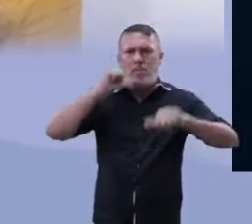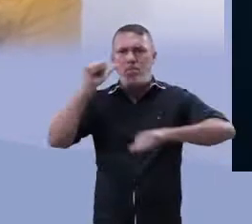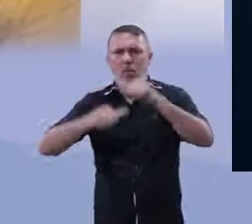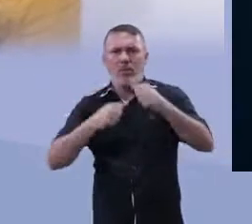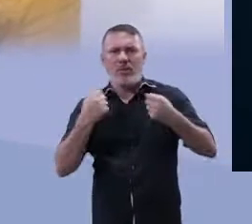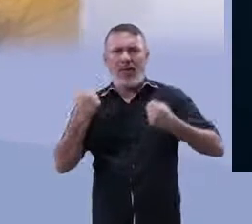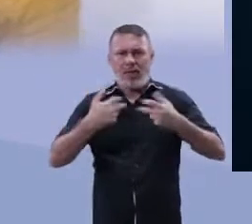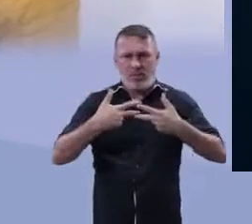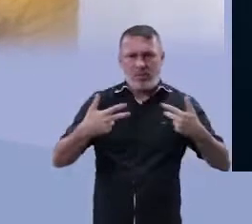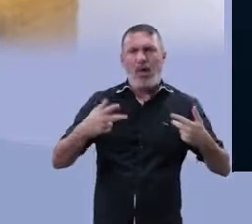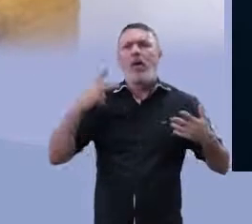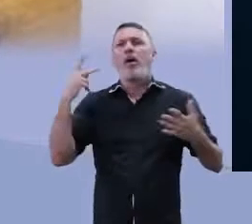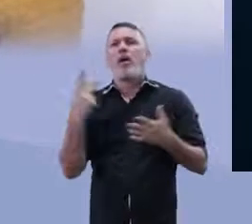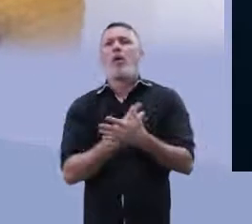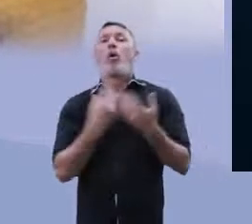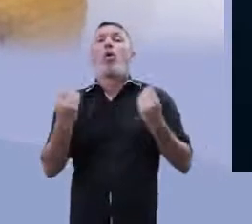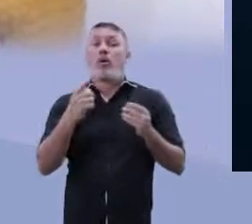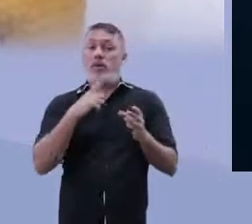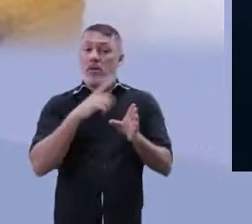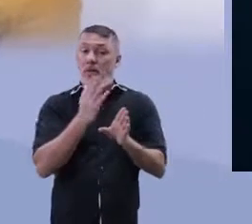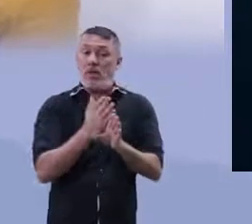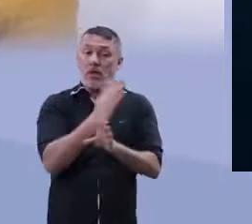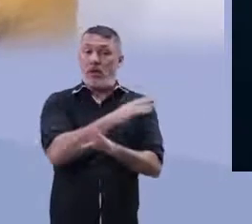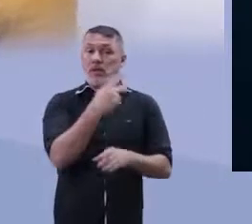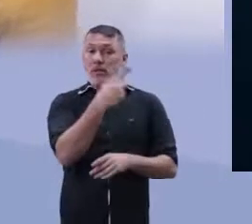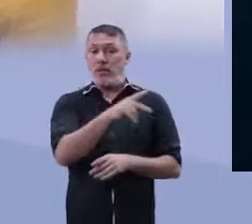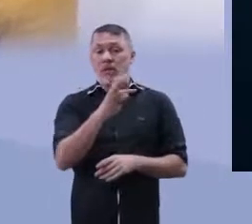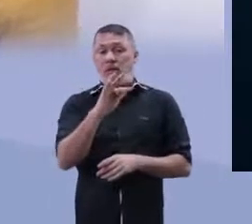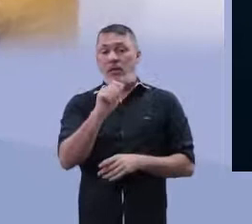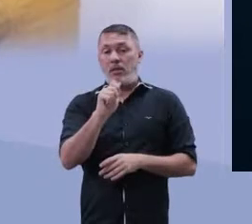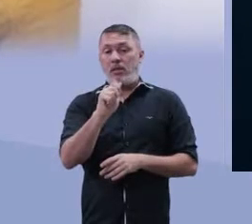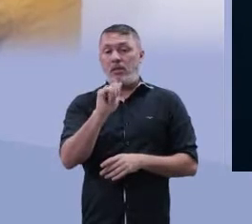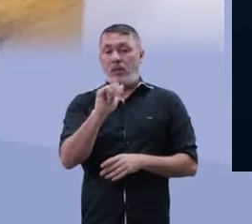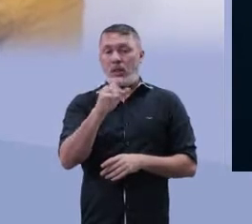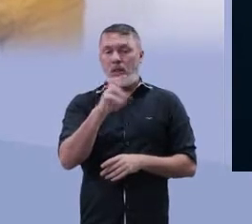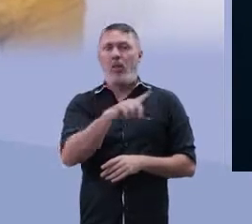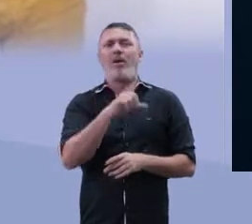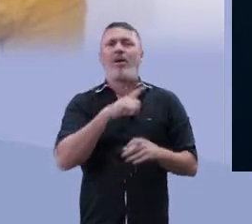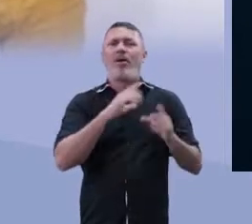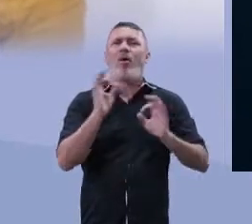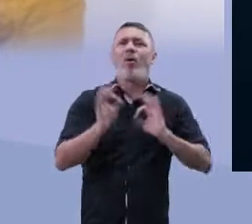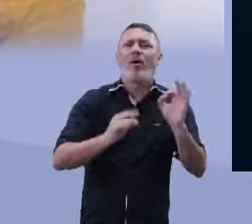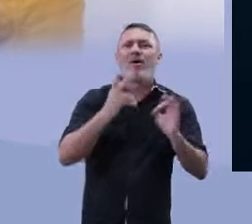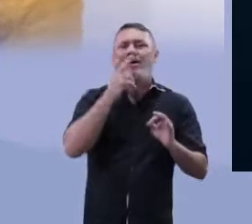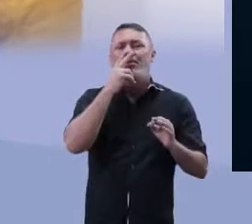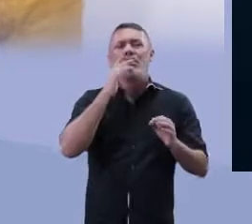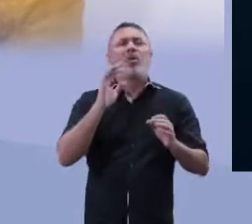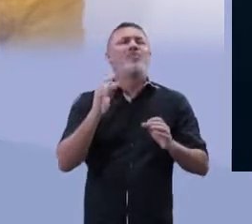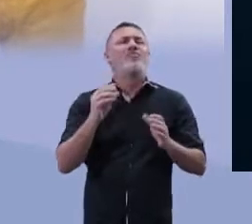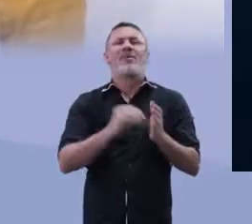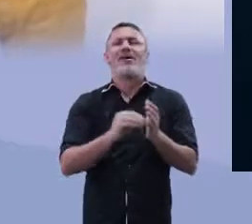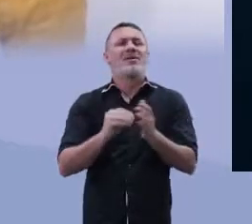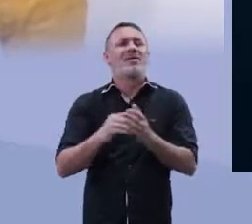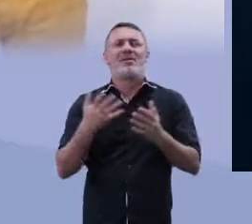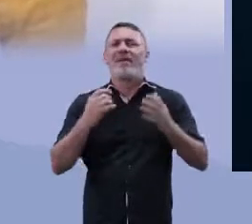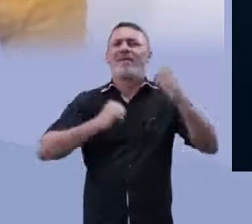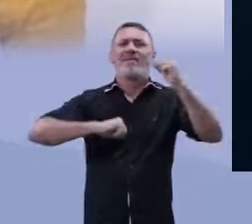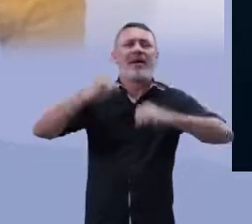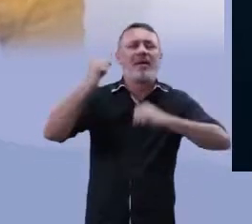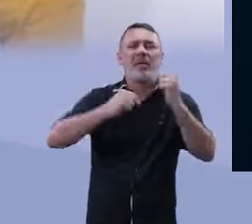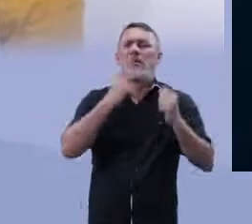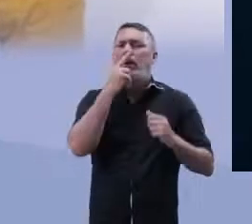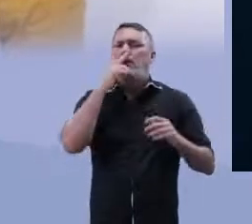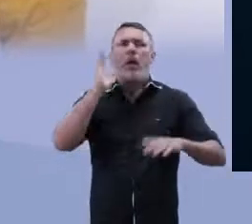acontecer. Né? Antes das ideias de Taylor, a produção era muito desorganizada. Né? A indústria ela não